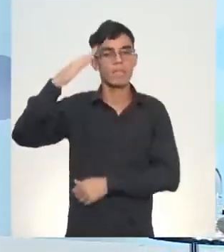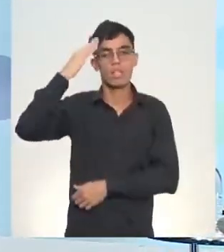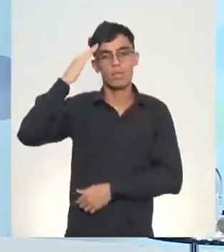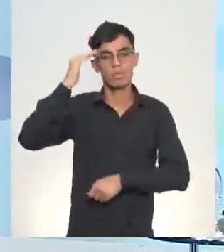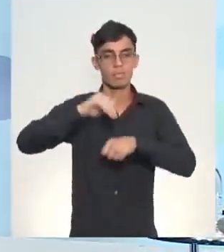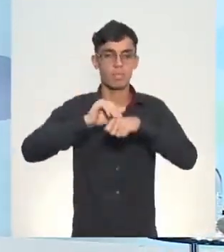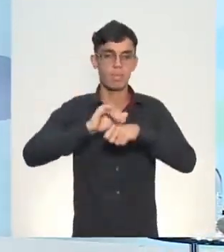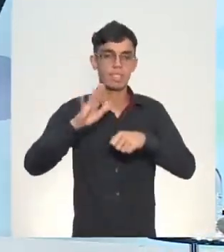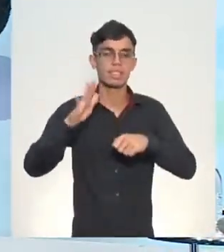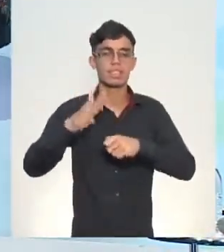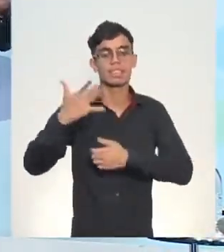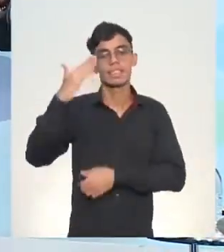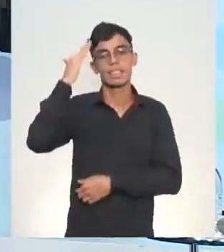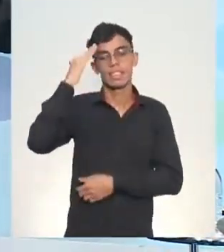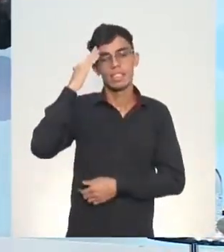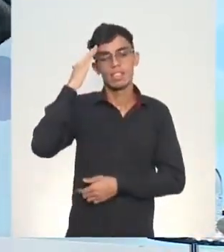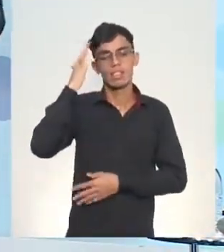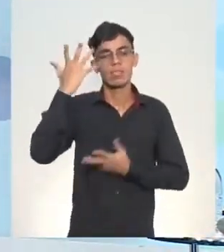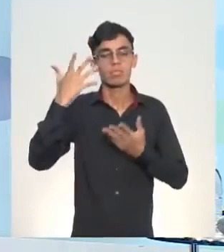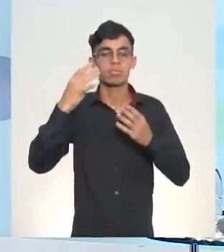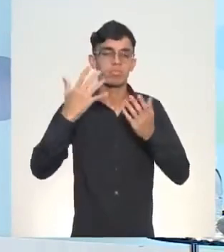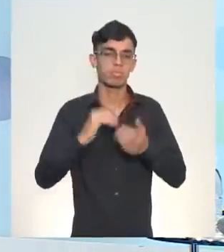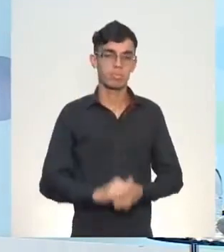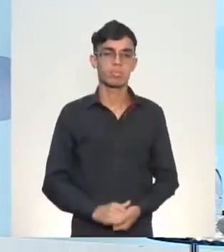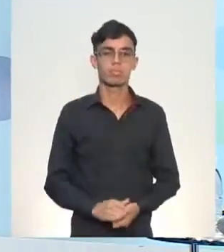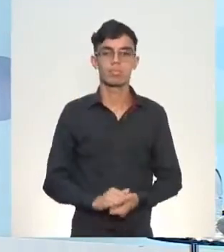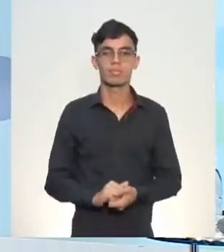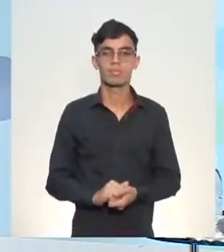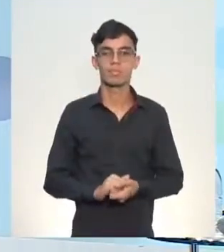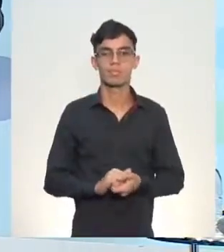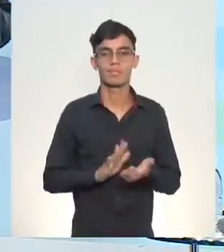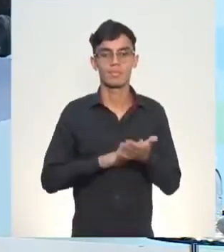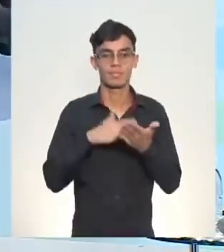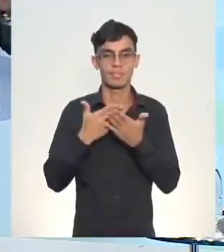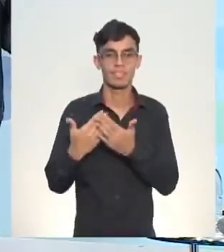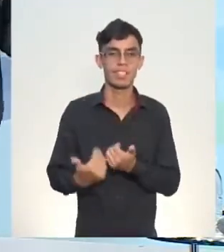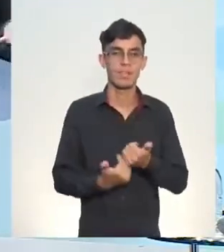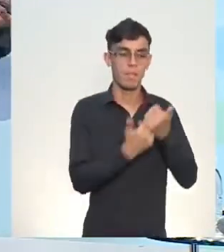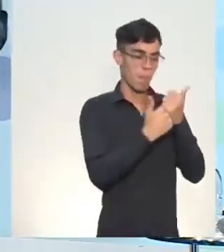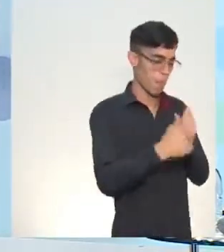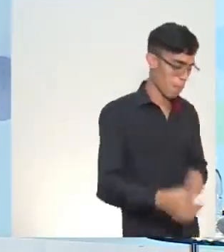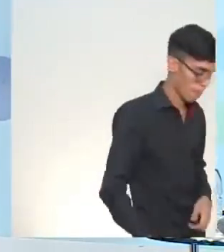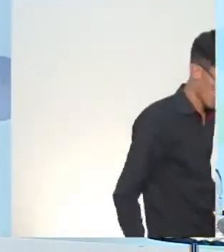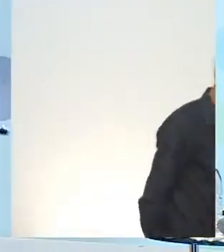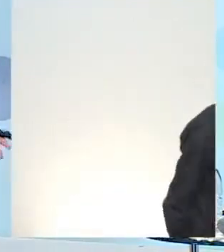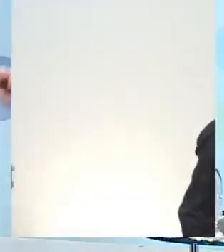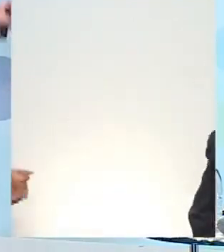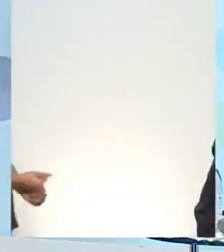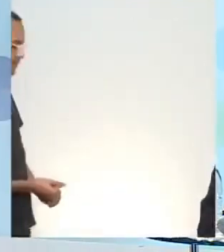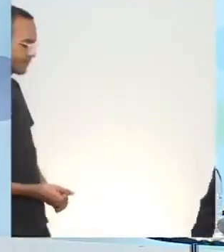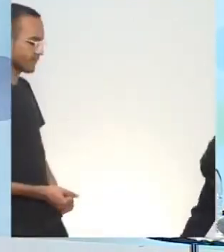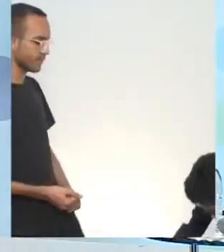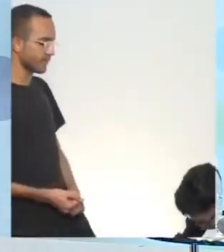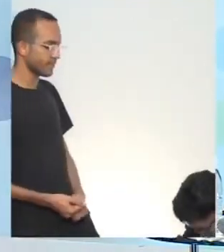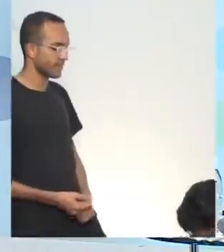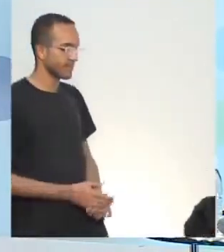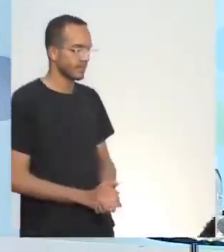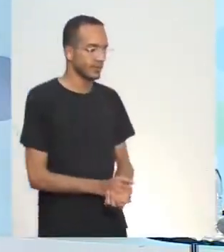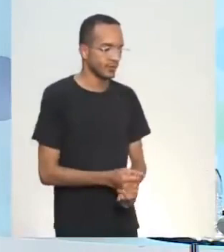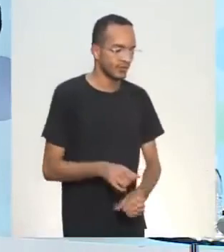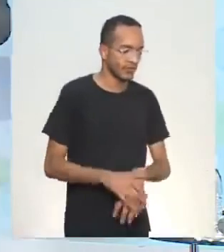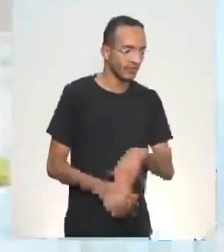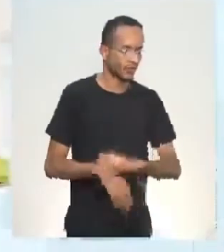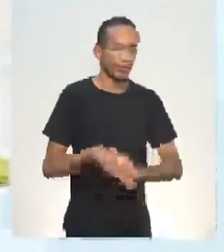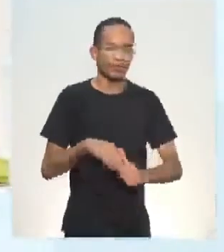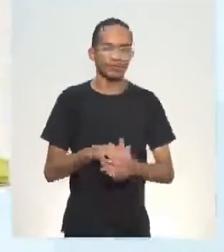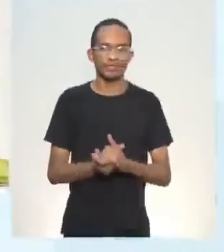pouco mais, né, a gente reconhece assim mais de pronto, né? Então, quando os colonizadores portugueses chegam aqui no Brasil,